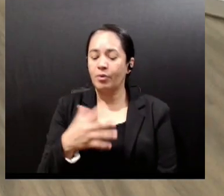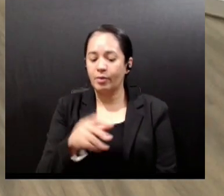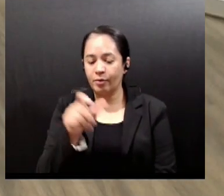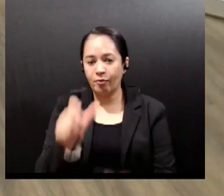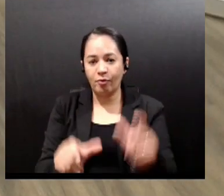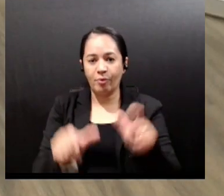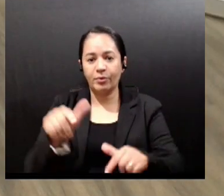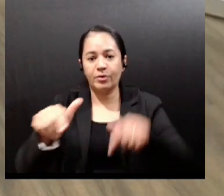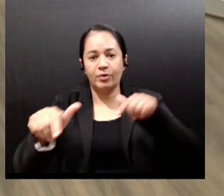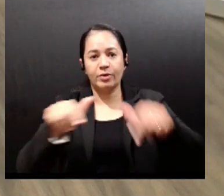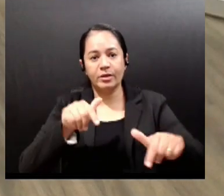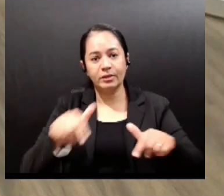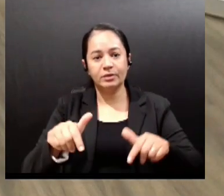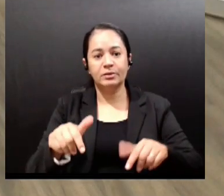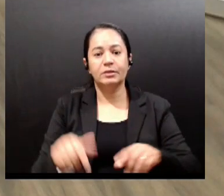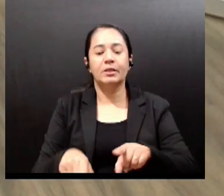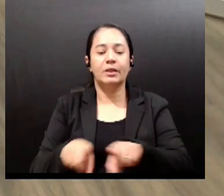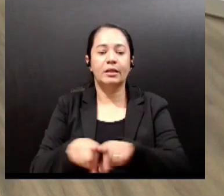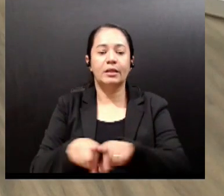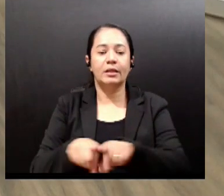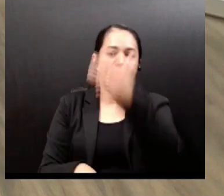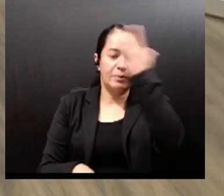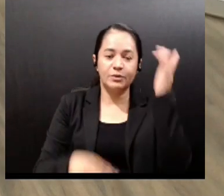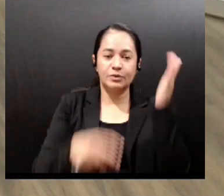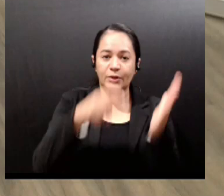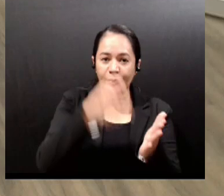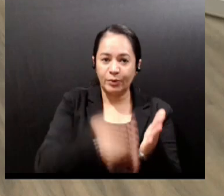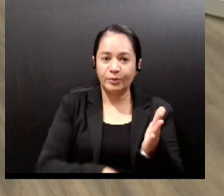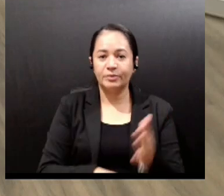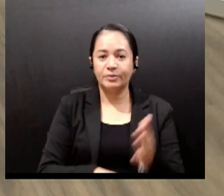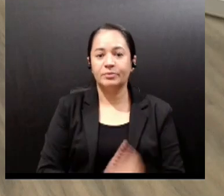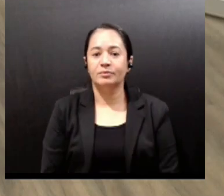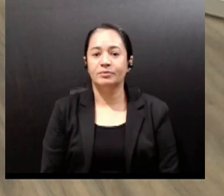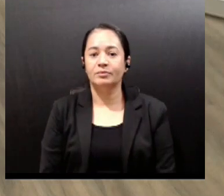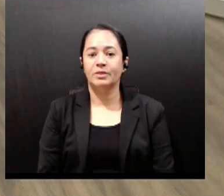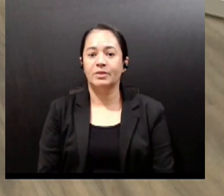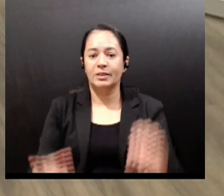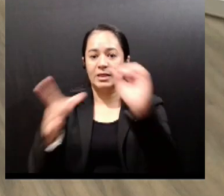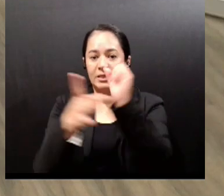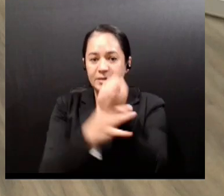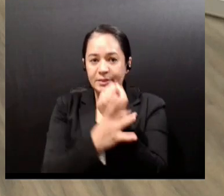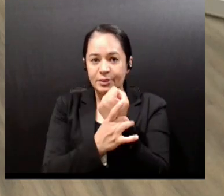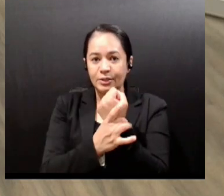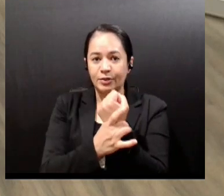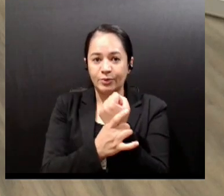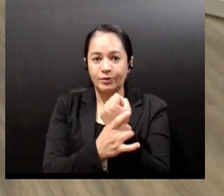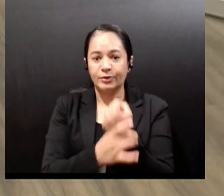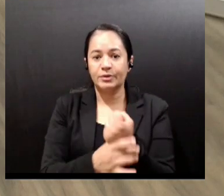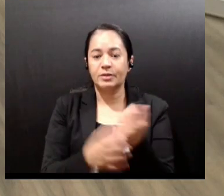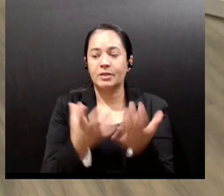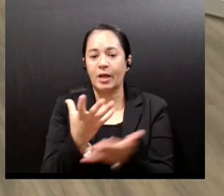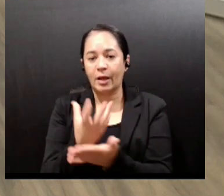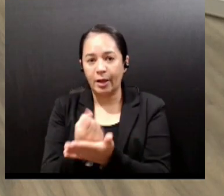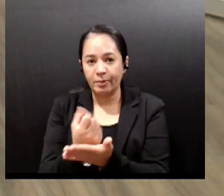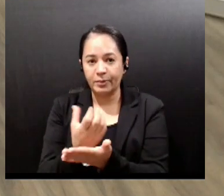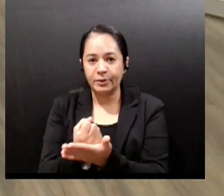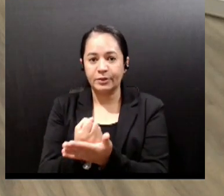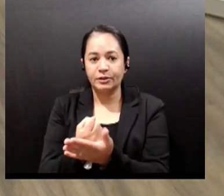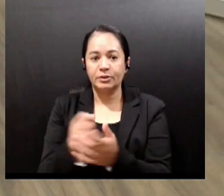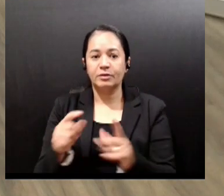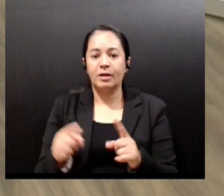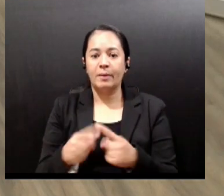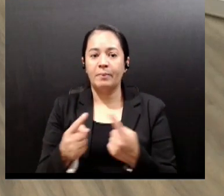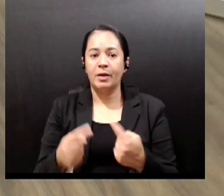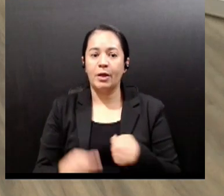motociclista, quanto para quem está contratando, né? Dá essa segurança, né? Mesmo que seja via aplicativo, eu falo porque eu uso muito.